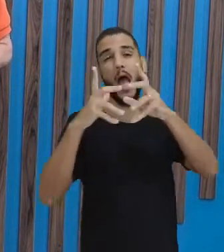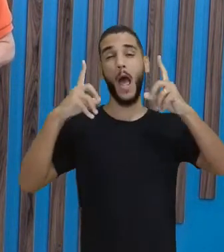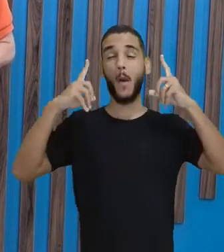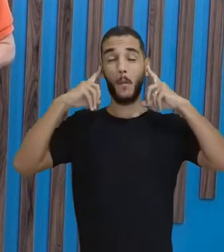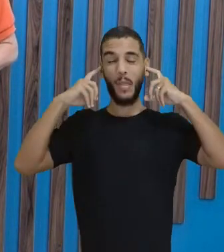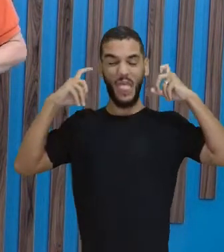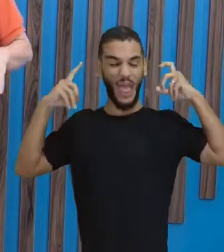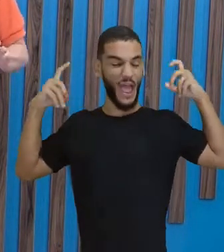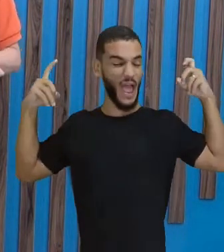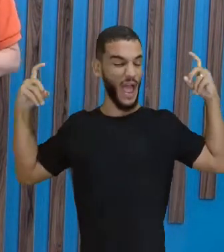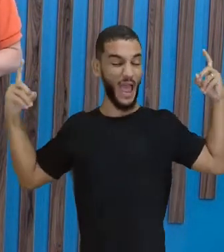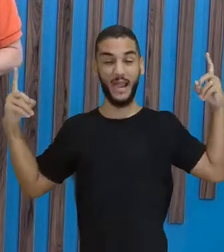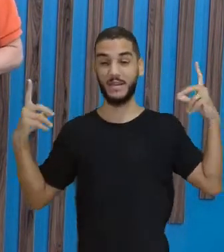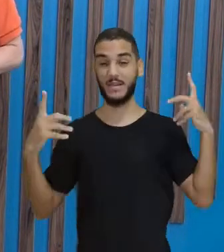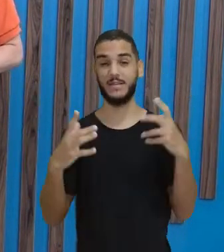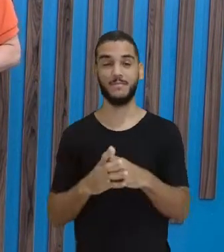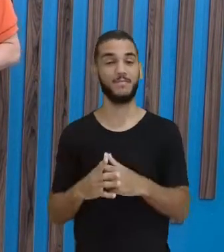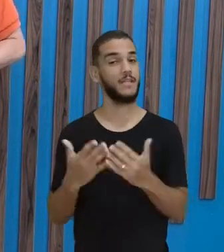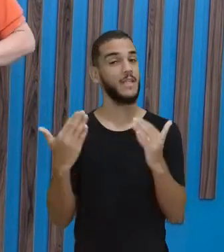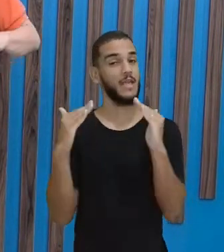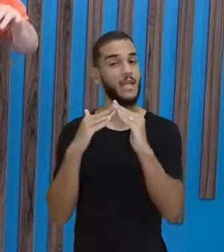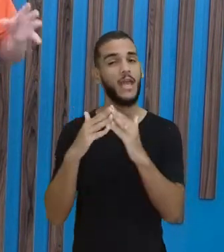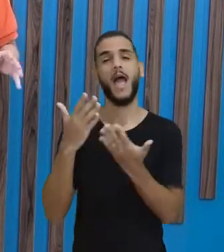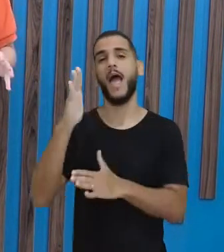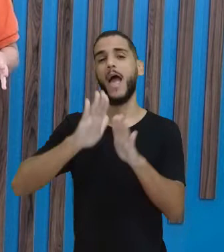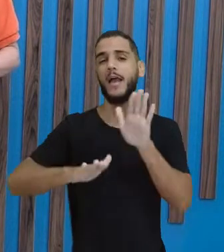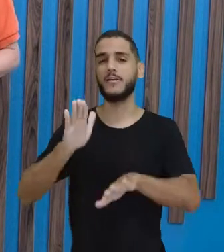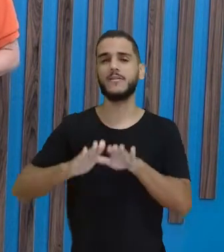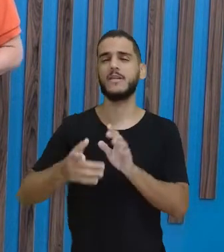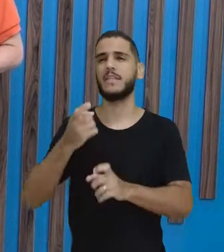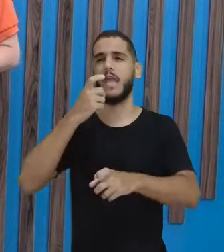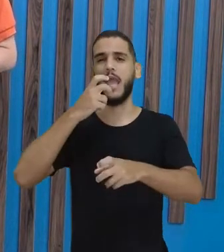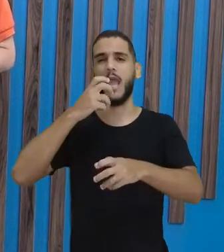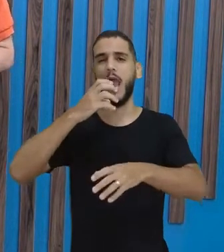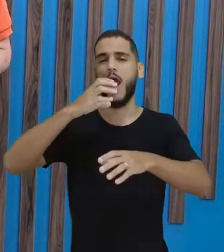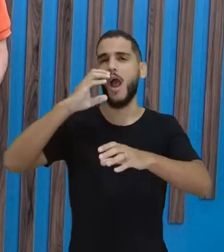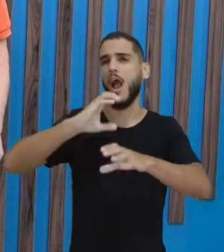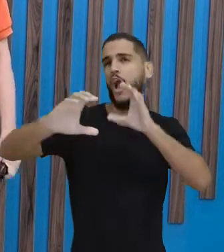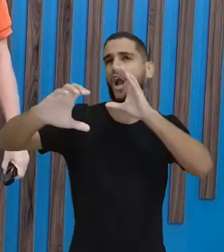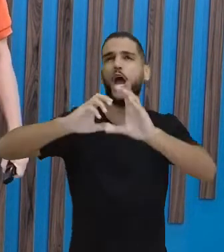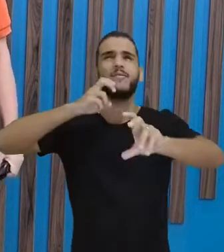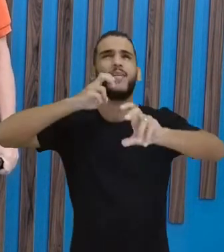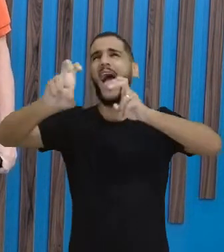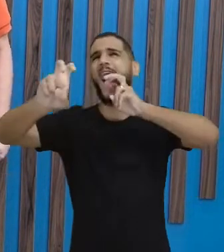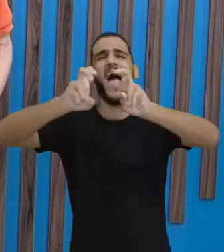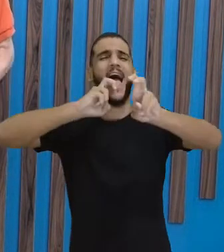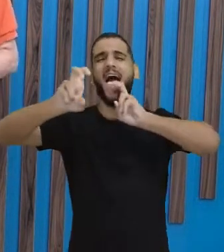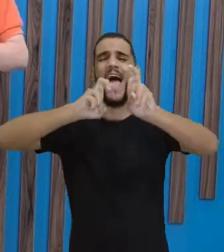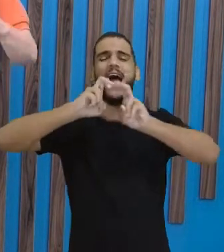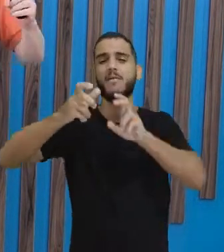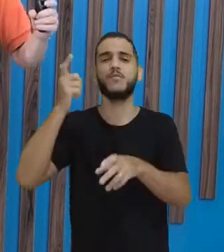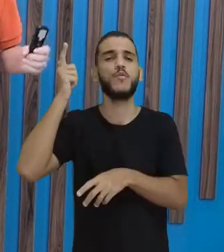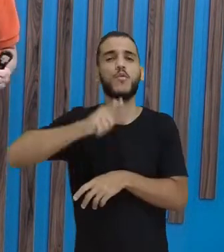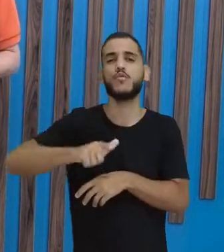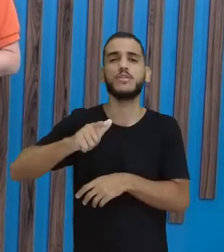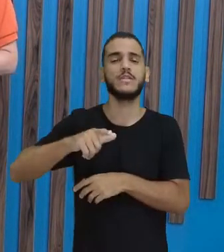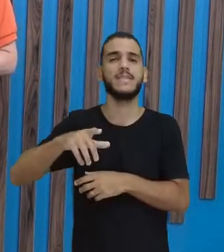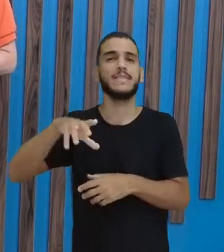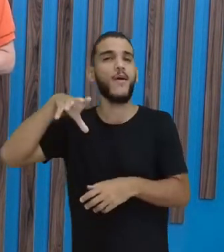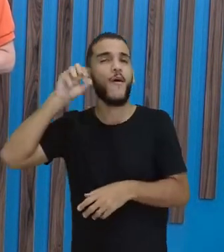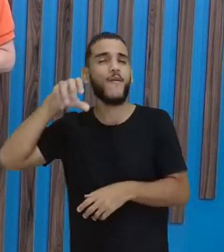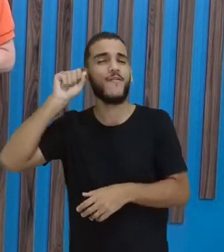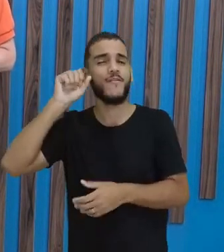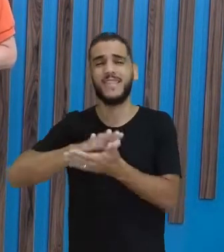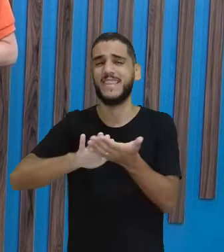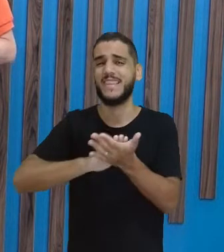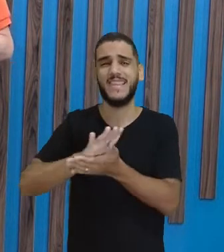som e fica ouvindo na sua casa, às vezes até canta muito alto, às vezes em casa não dá nem para ouvir o que as pessoas estão querendo falar